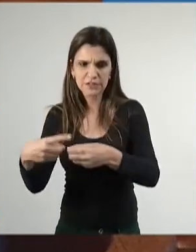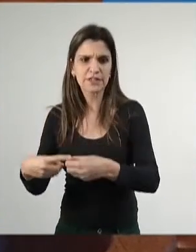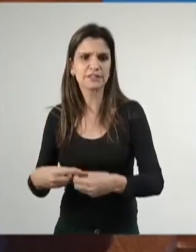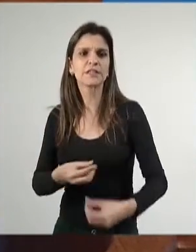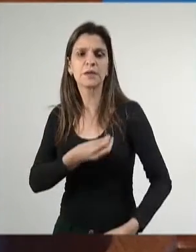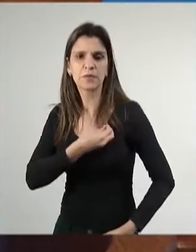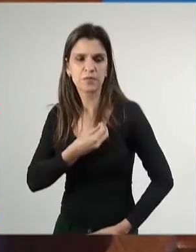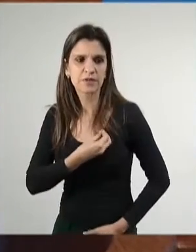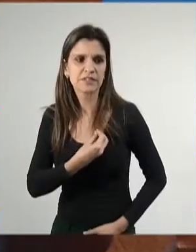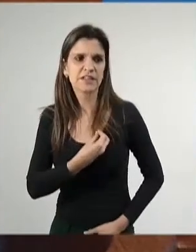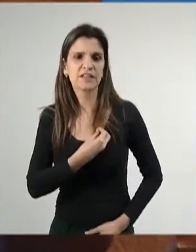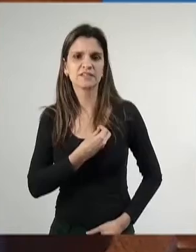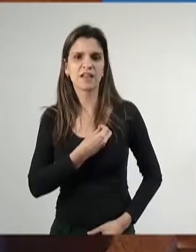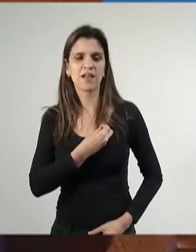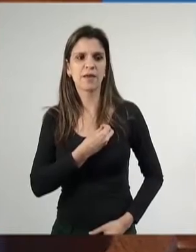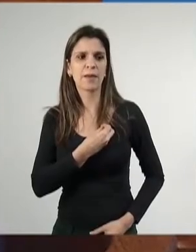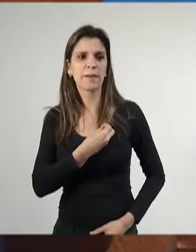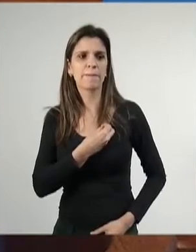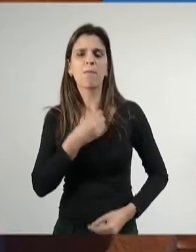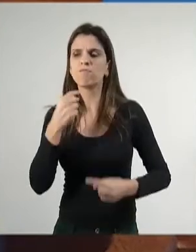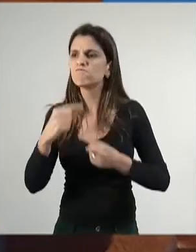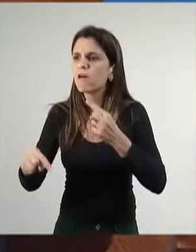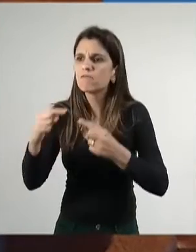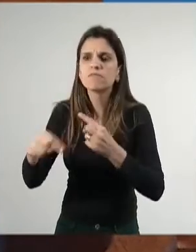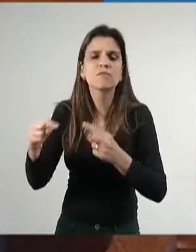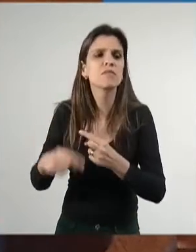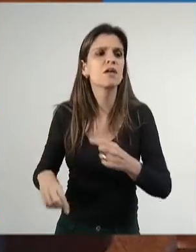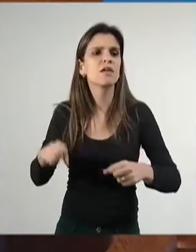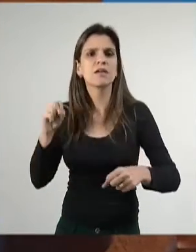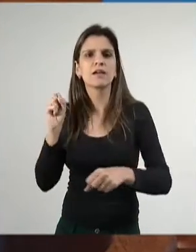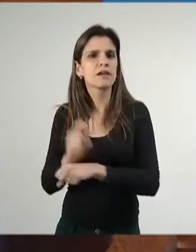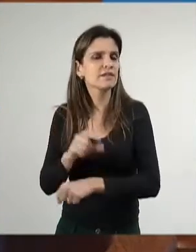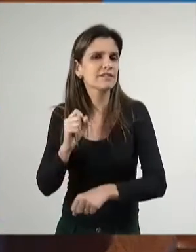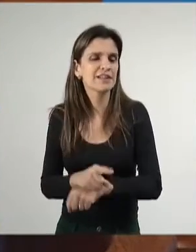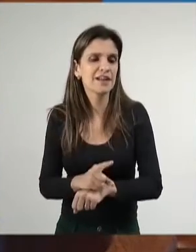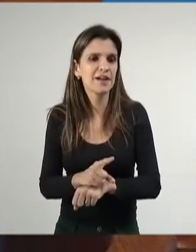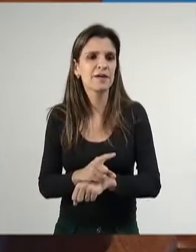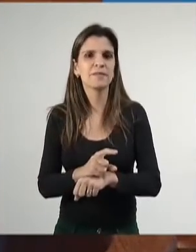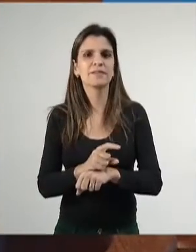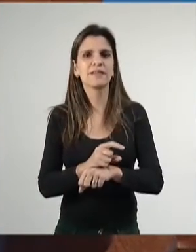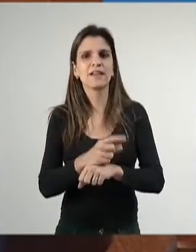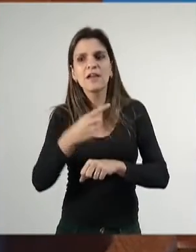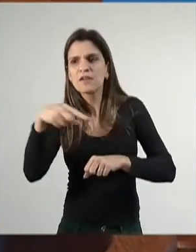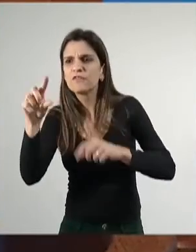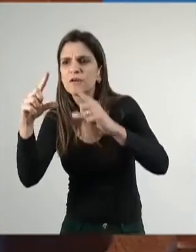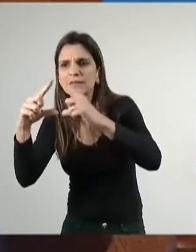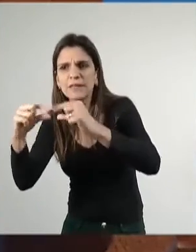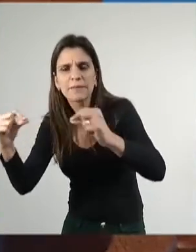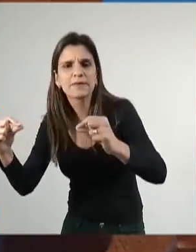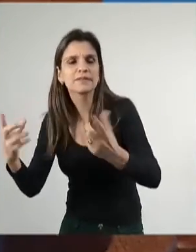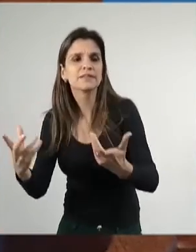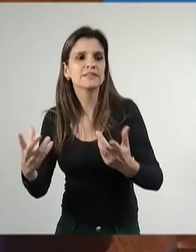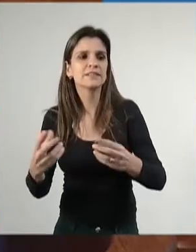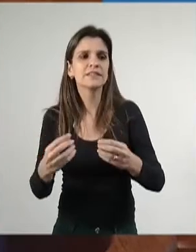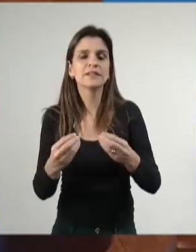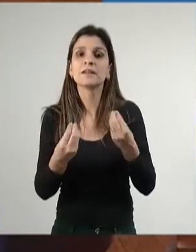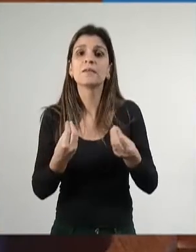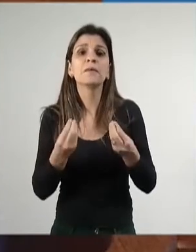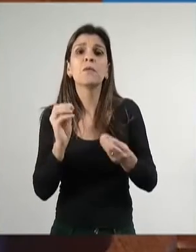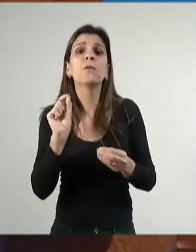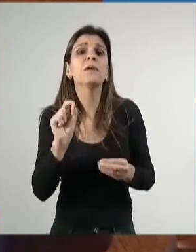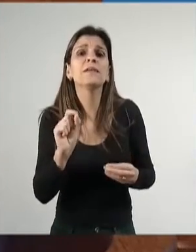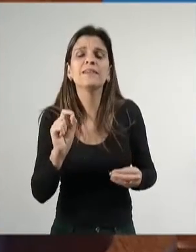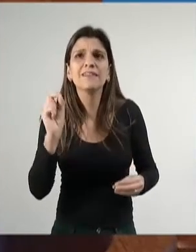Protestam, falam, vêm aqui a Campo Grande, vão a Brasília e a coisa não muda para o povo. E a população nos cobra